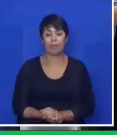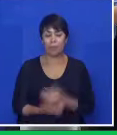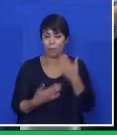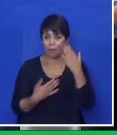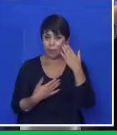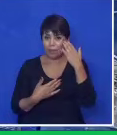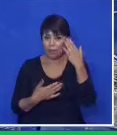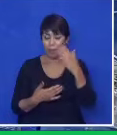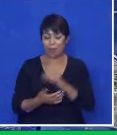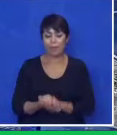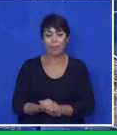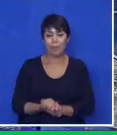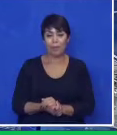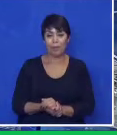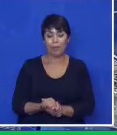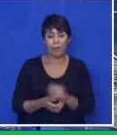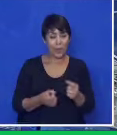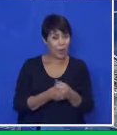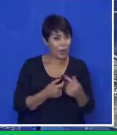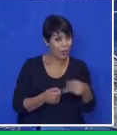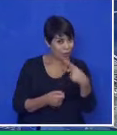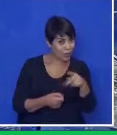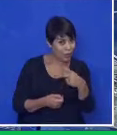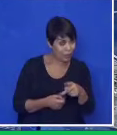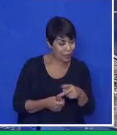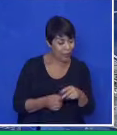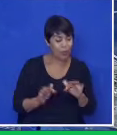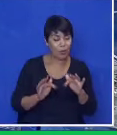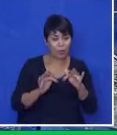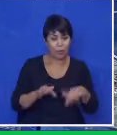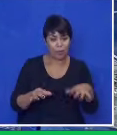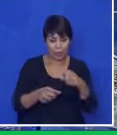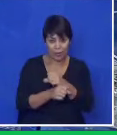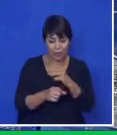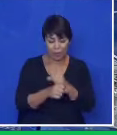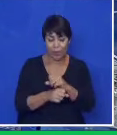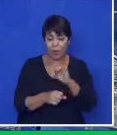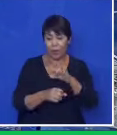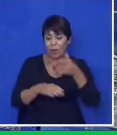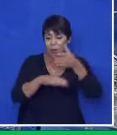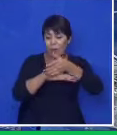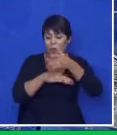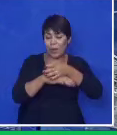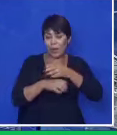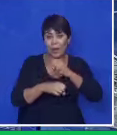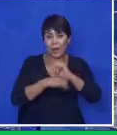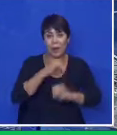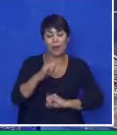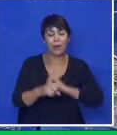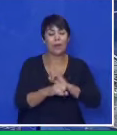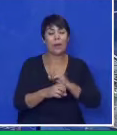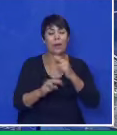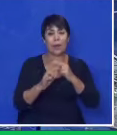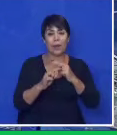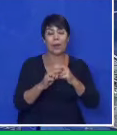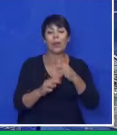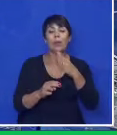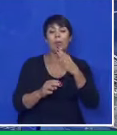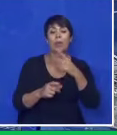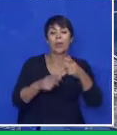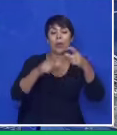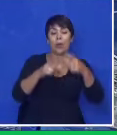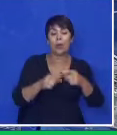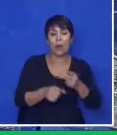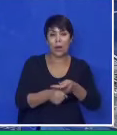confirmo. Obrigado. A sorte bateu aí. Logo após a apuração, é só acessar a página da Caixa na internet para saber de onde são as